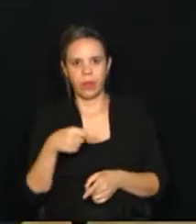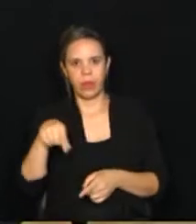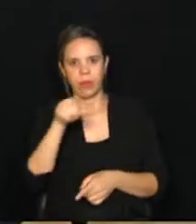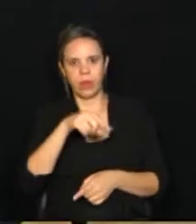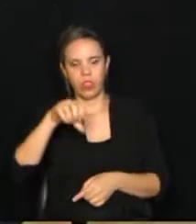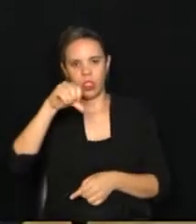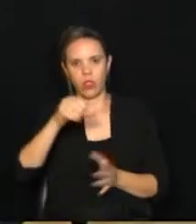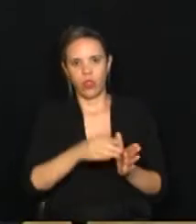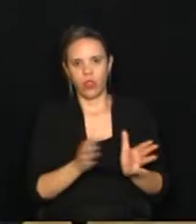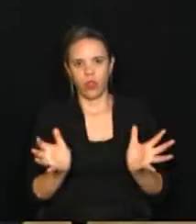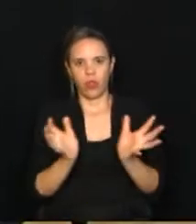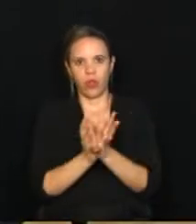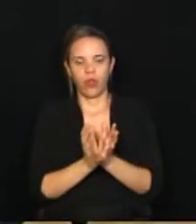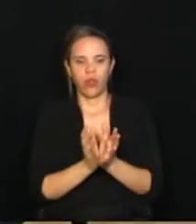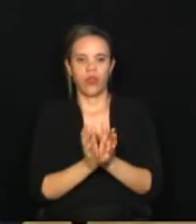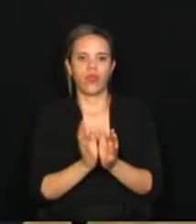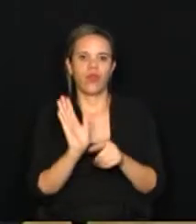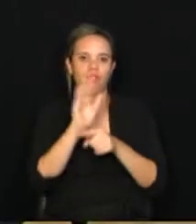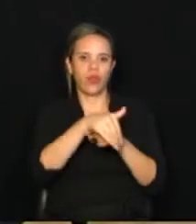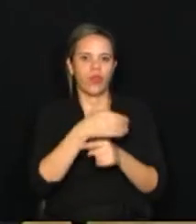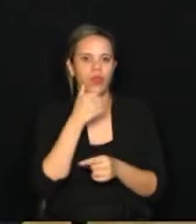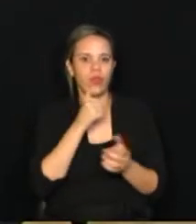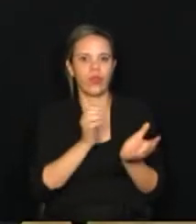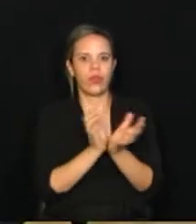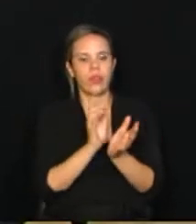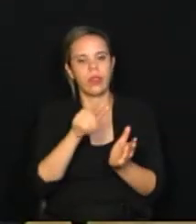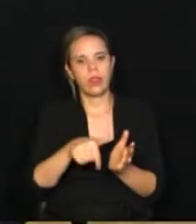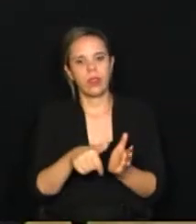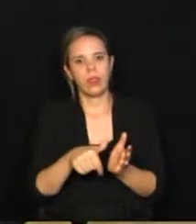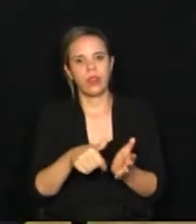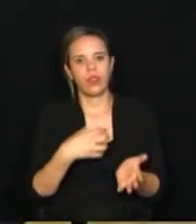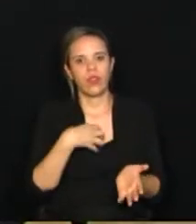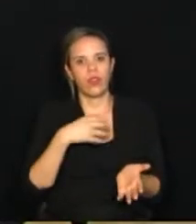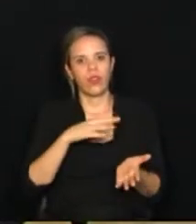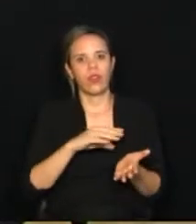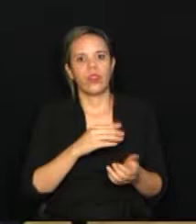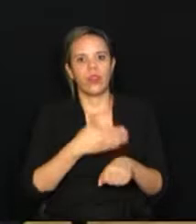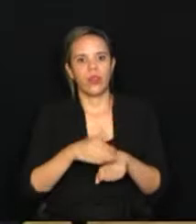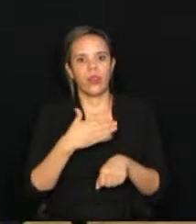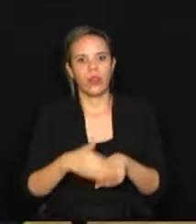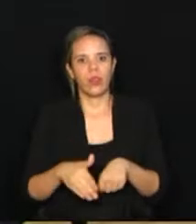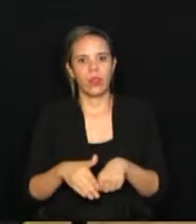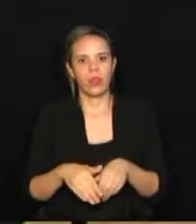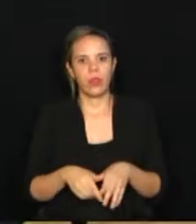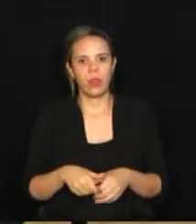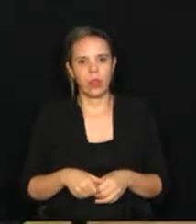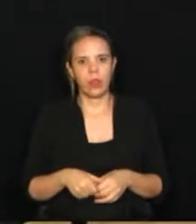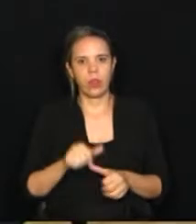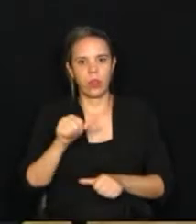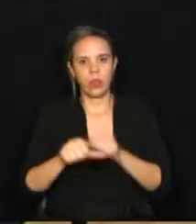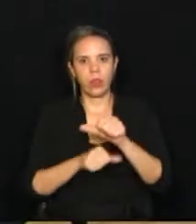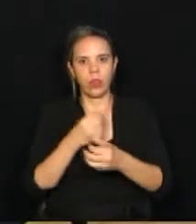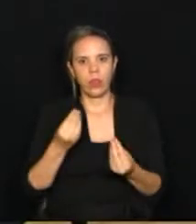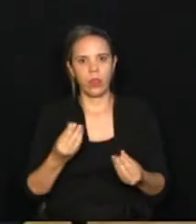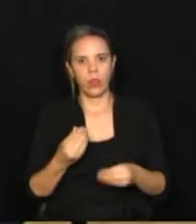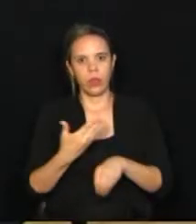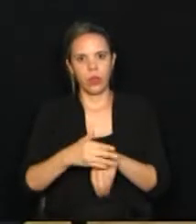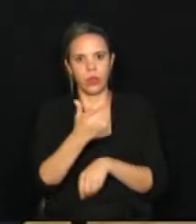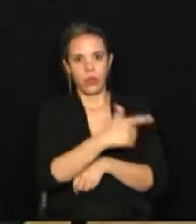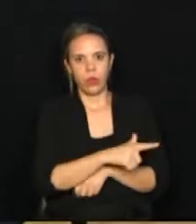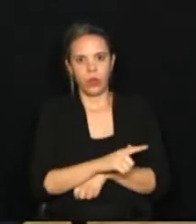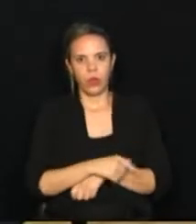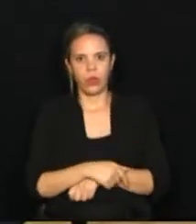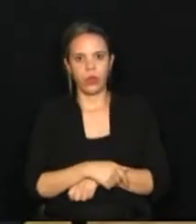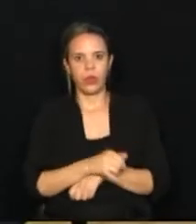9ª temporada na Liga de Basquete Feminino. Esse estilo de treinador muda muito de um treinador para outro?